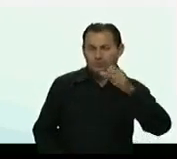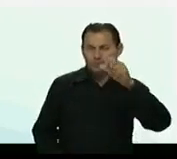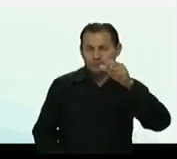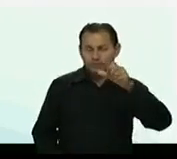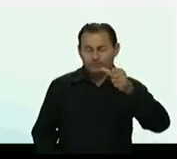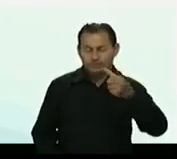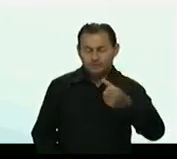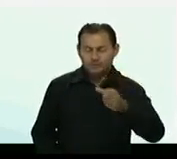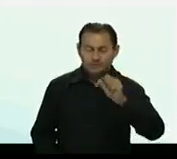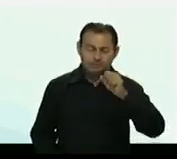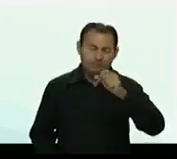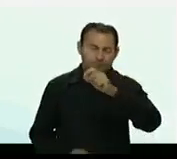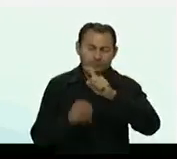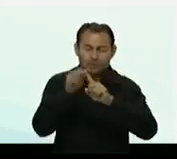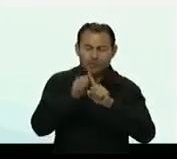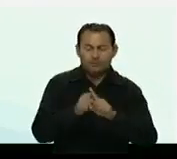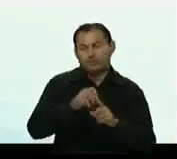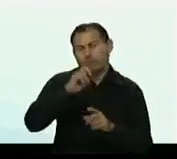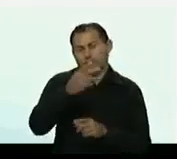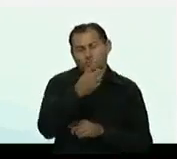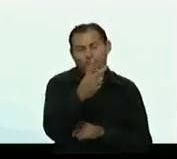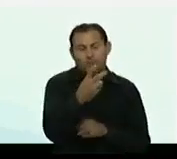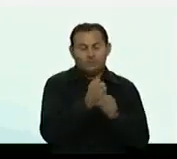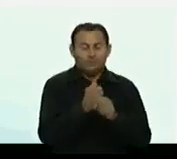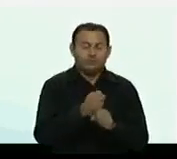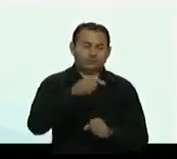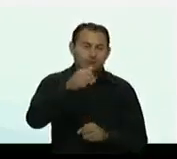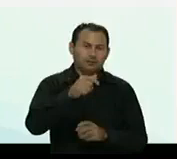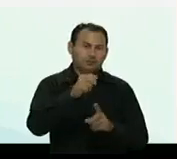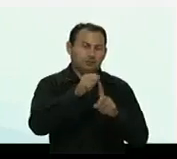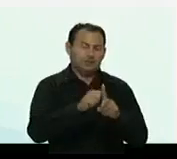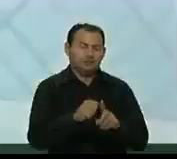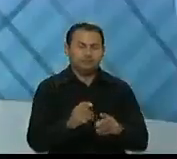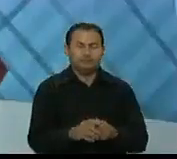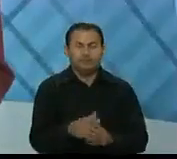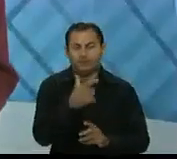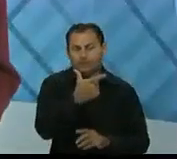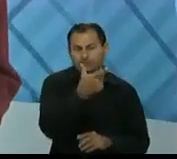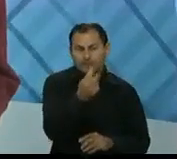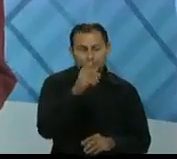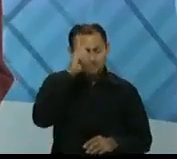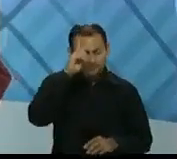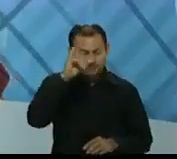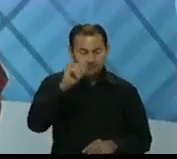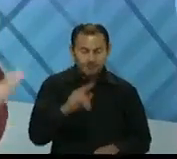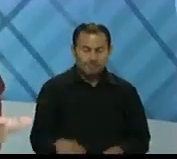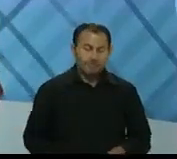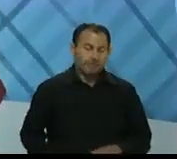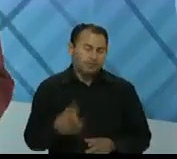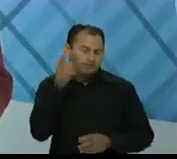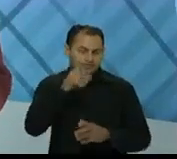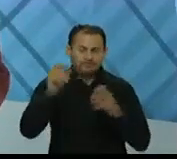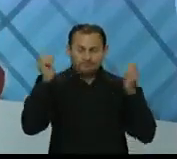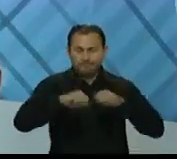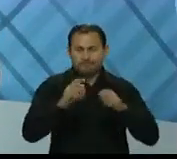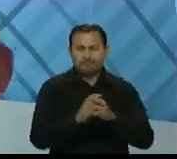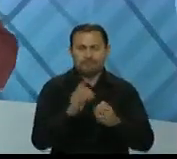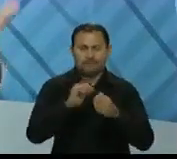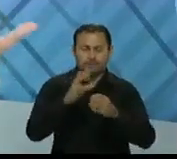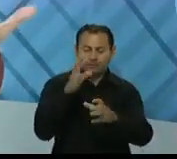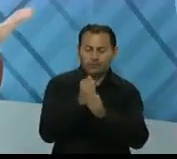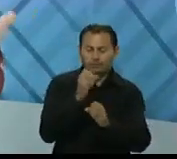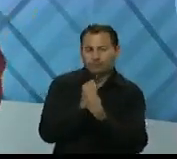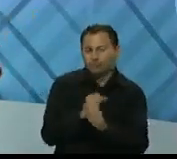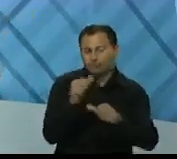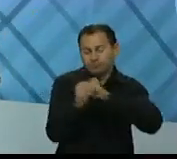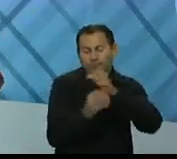31,85 meses, ou ainda 2 anos, 7 meses e 26 dias. Então, veja que há uma possibilidade de fazer o cálculo, ou